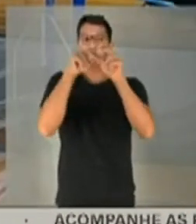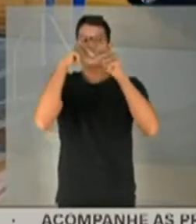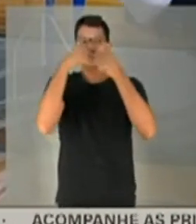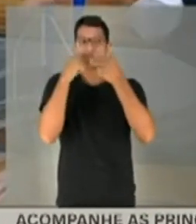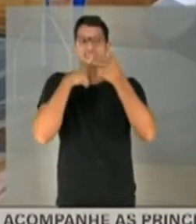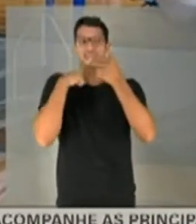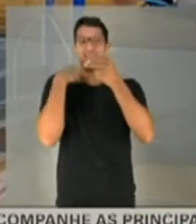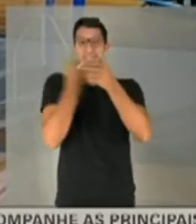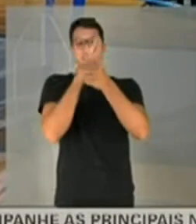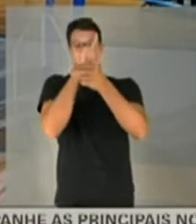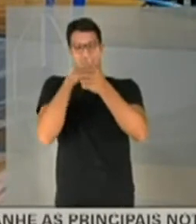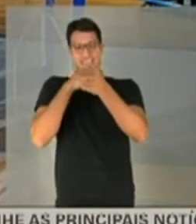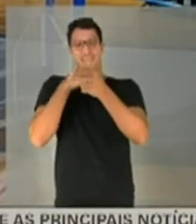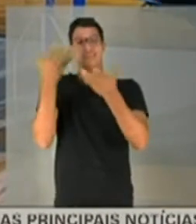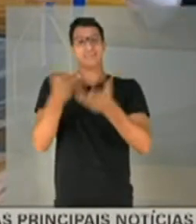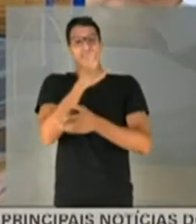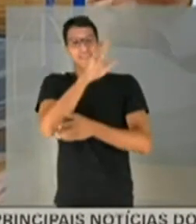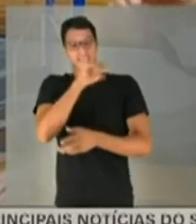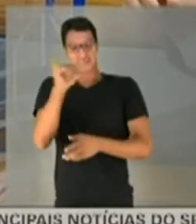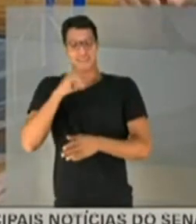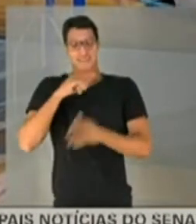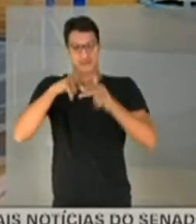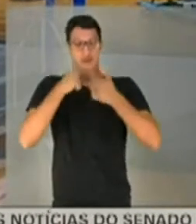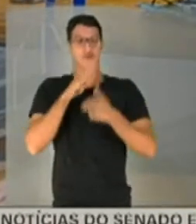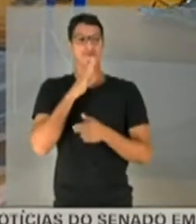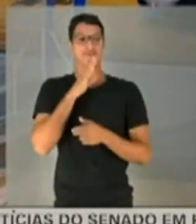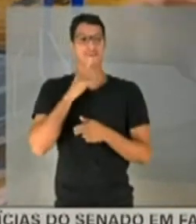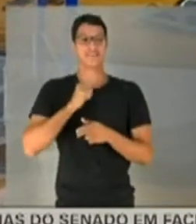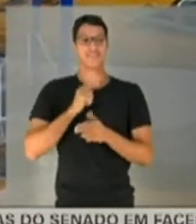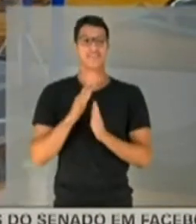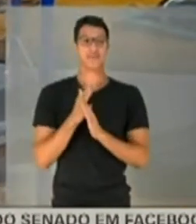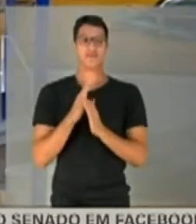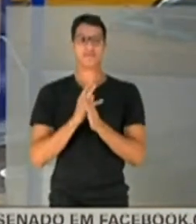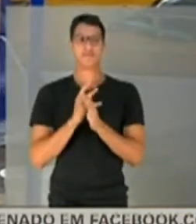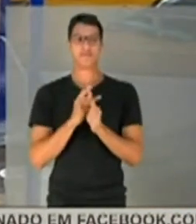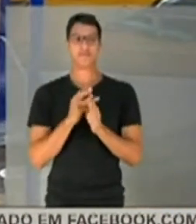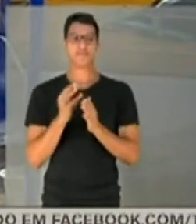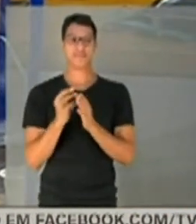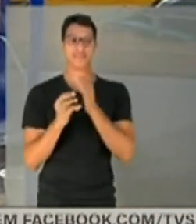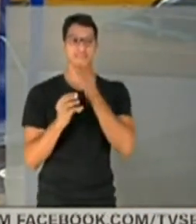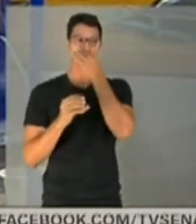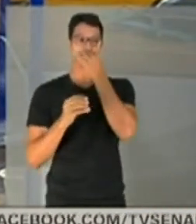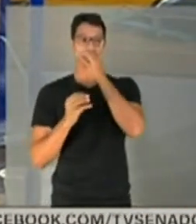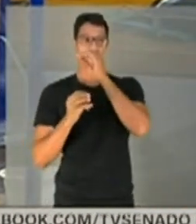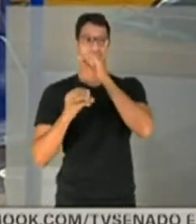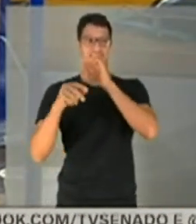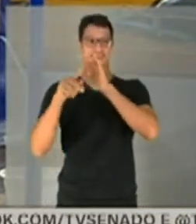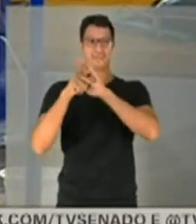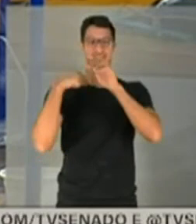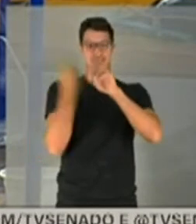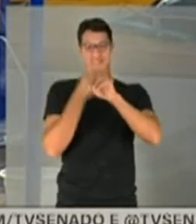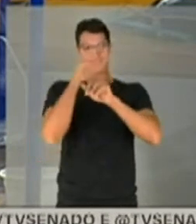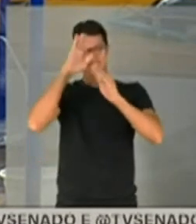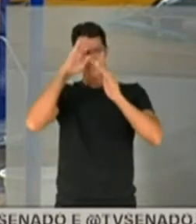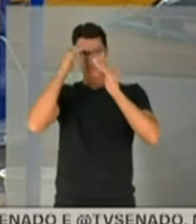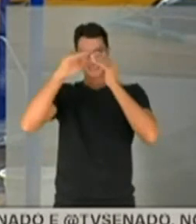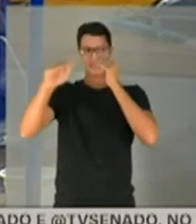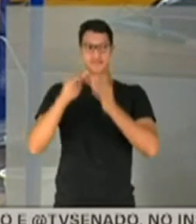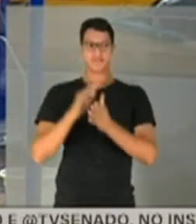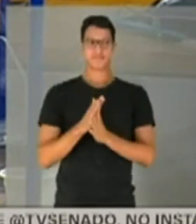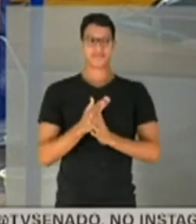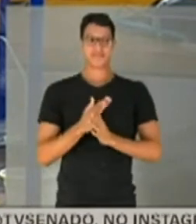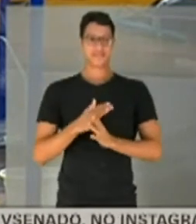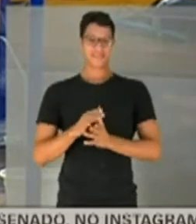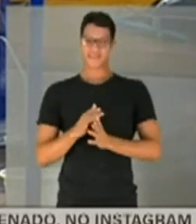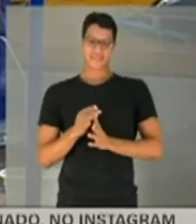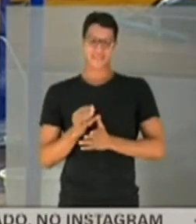bem conduzido, foi reconhecido com todo o rigor técnico. O que eu estou discordando é a narrativa que está tentando